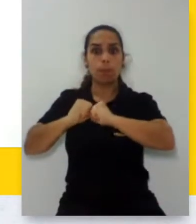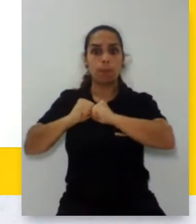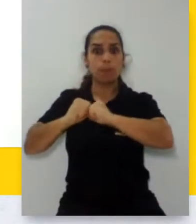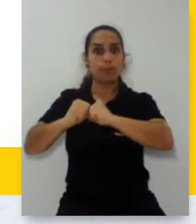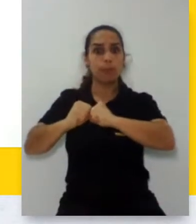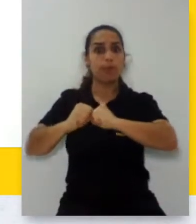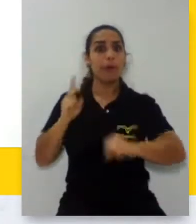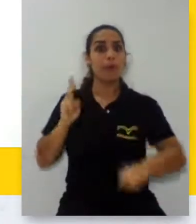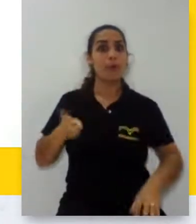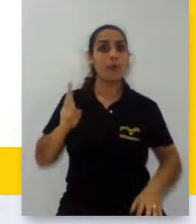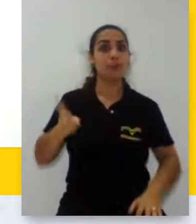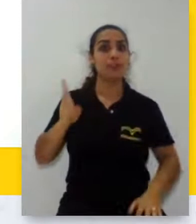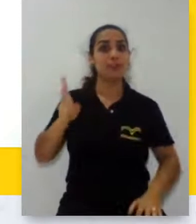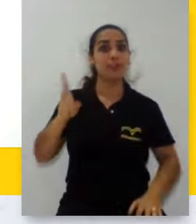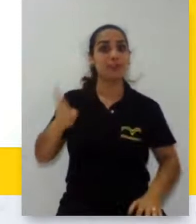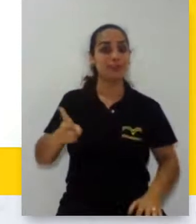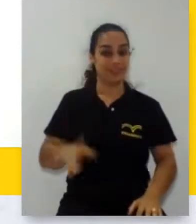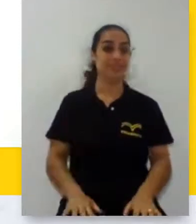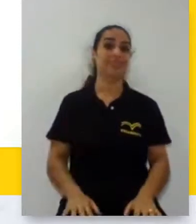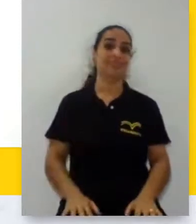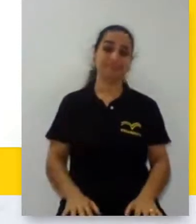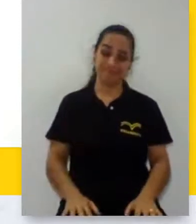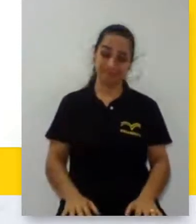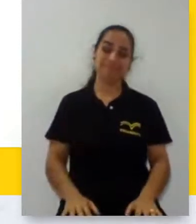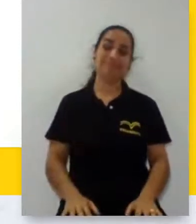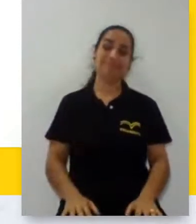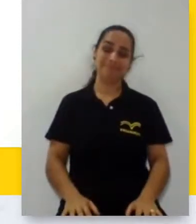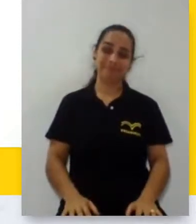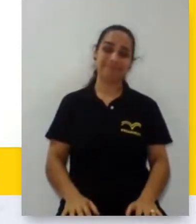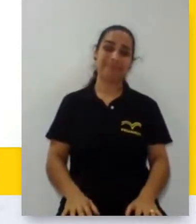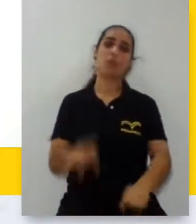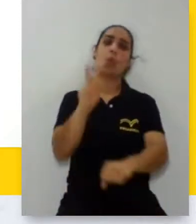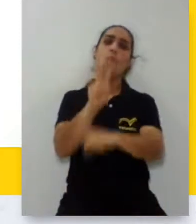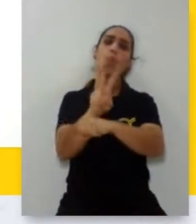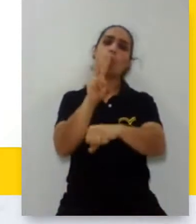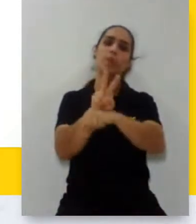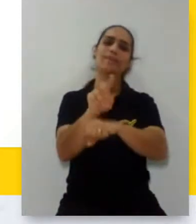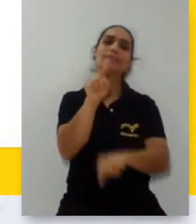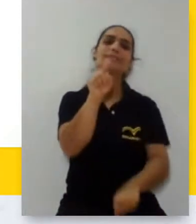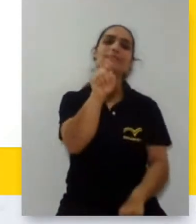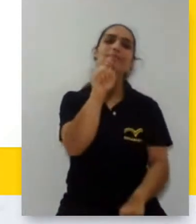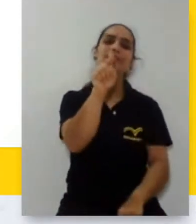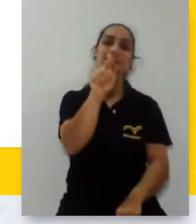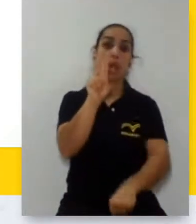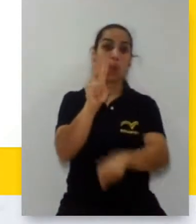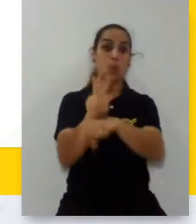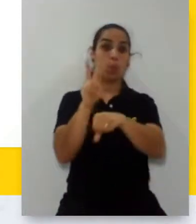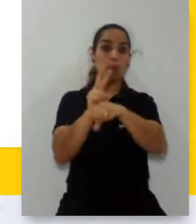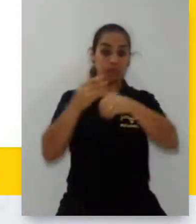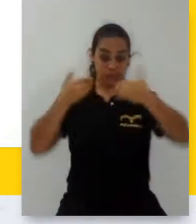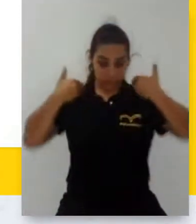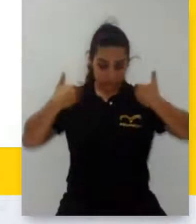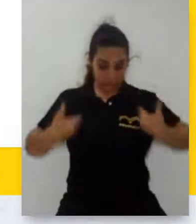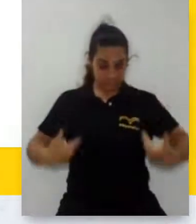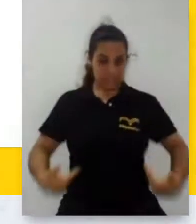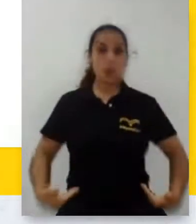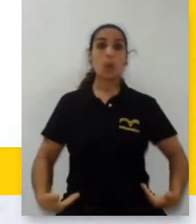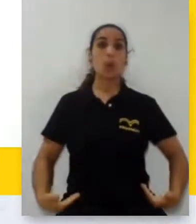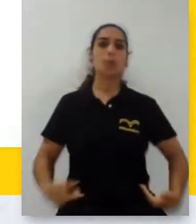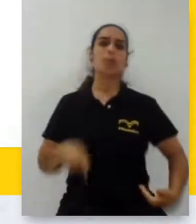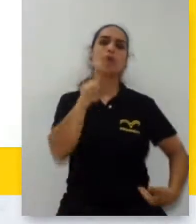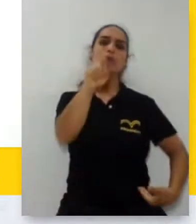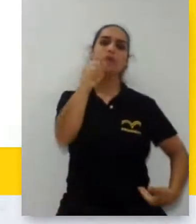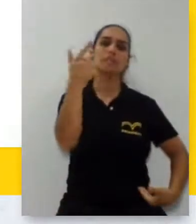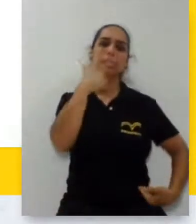é. Então, cuide de você, cuide do milagre, cuide disso tudo que você ganhou, que você teve como presente.